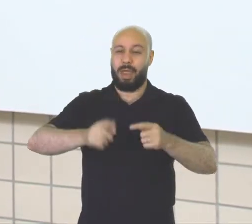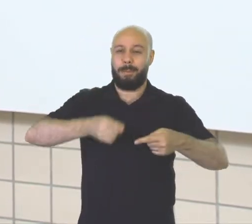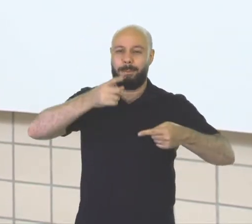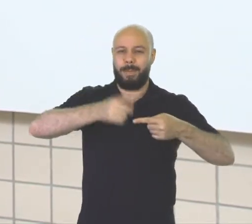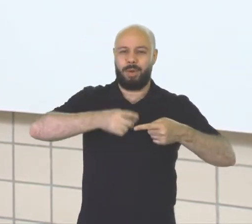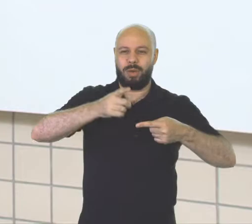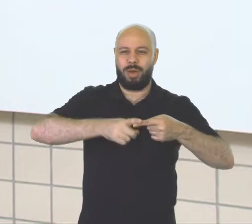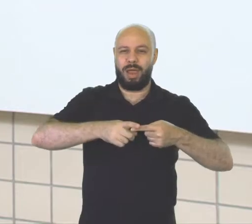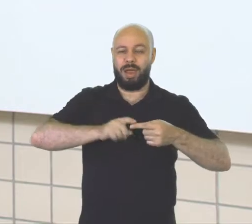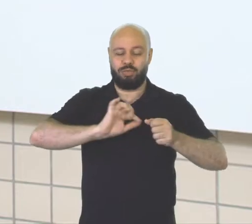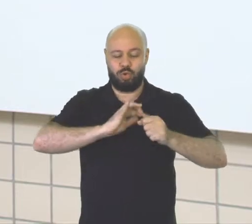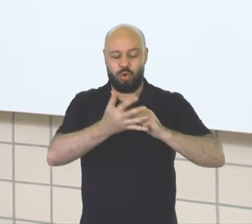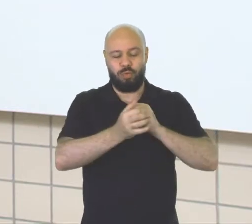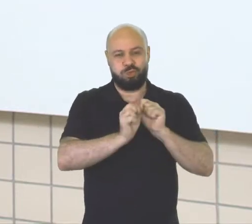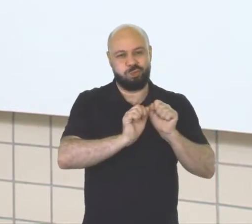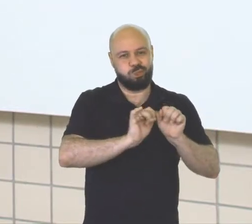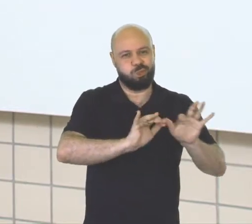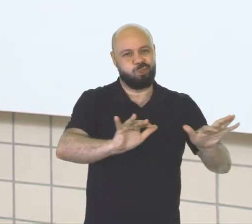coronavirus.